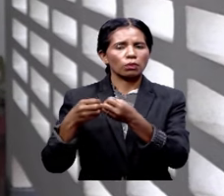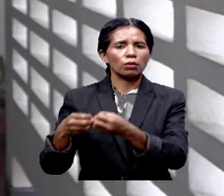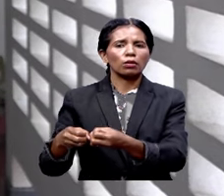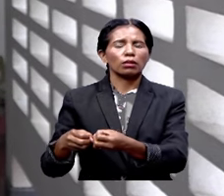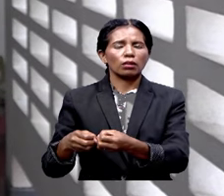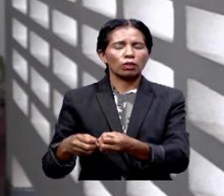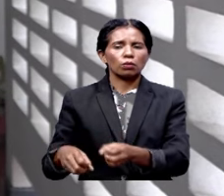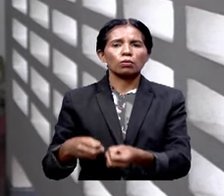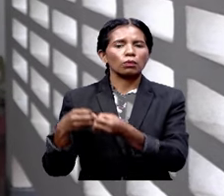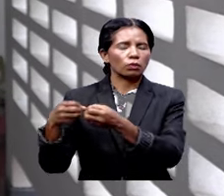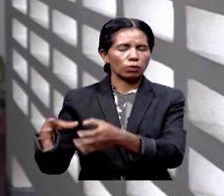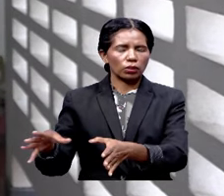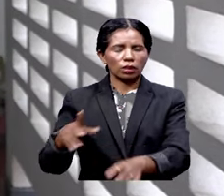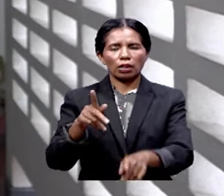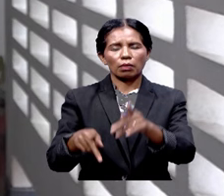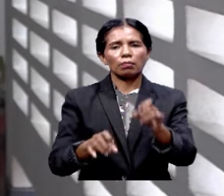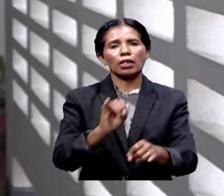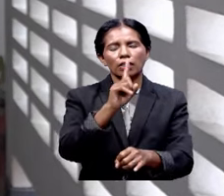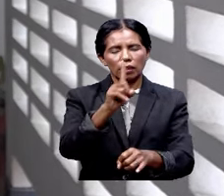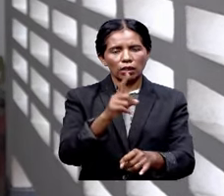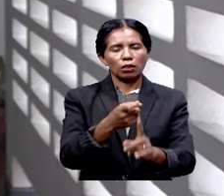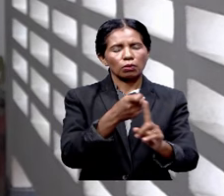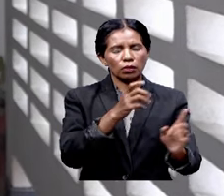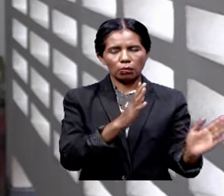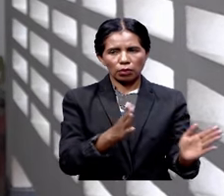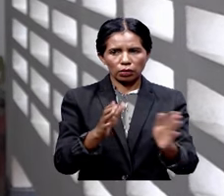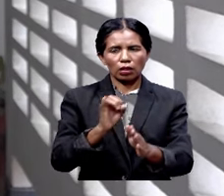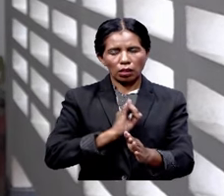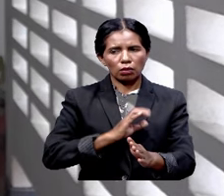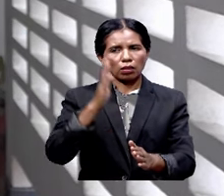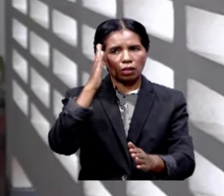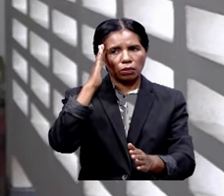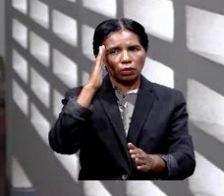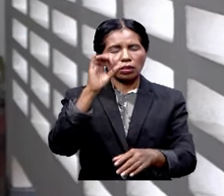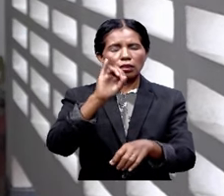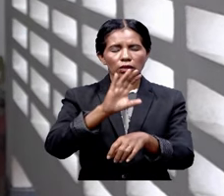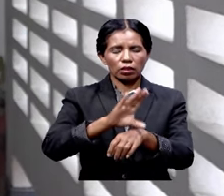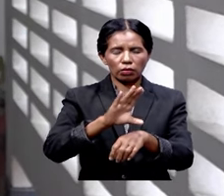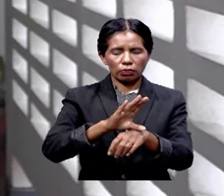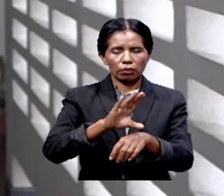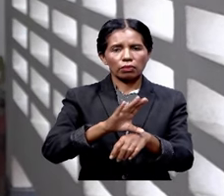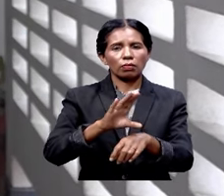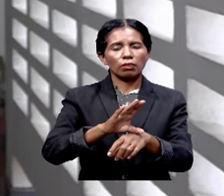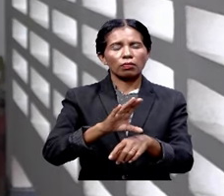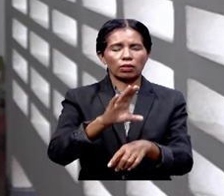vida, leu esse processo, a no incomunante dele, maxiatene, leu esse